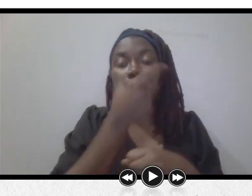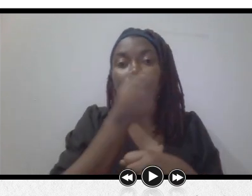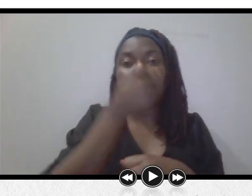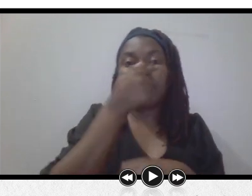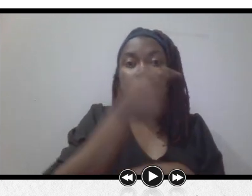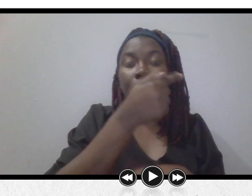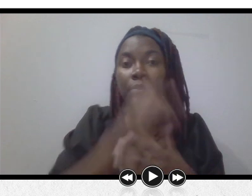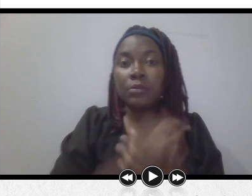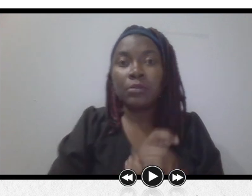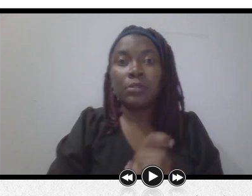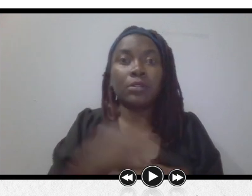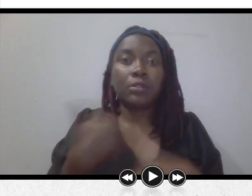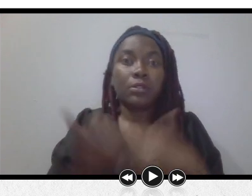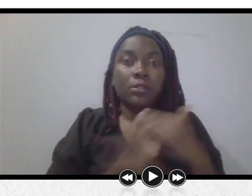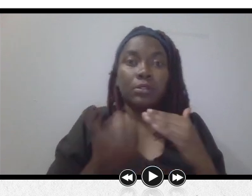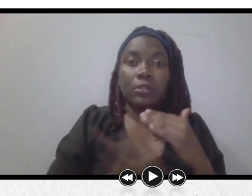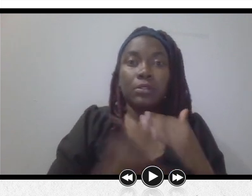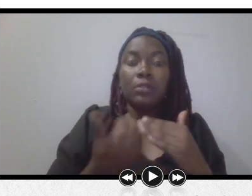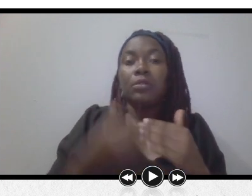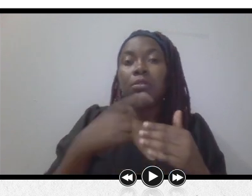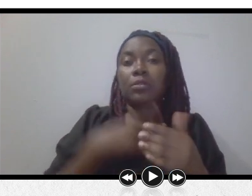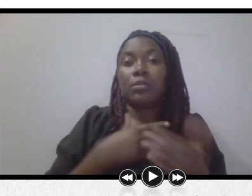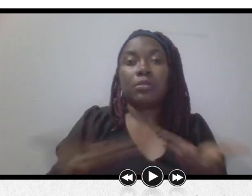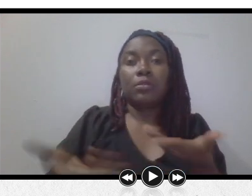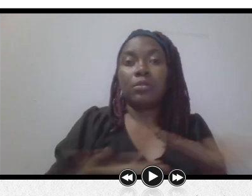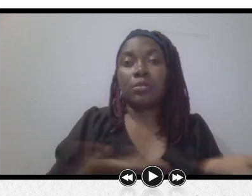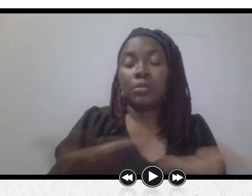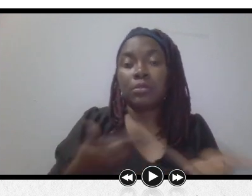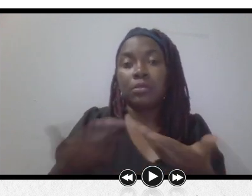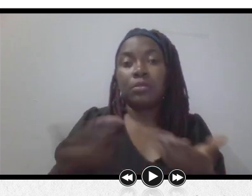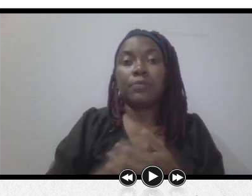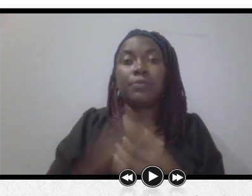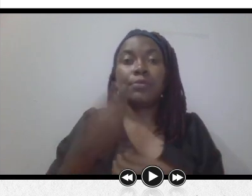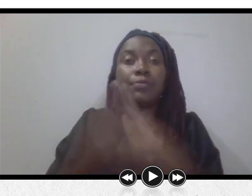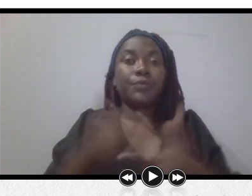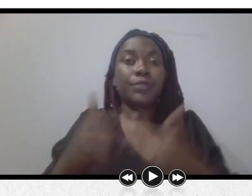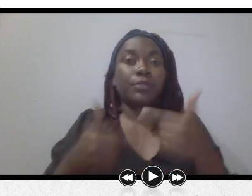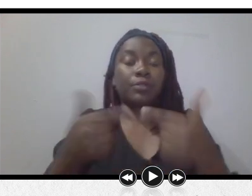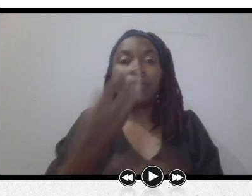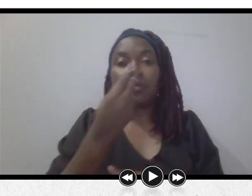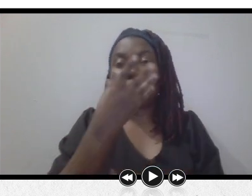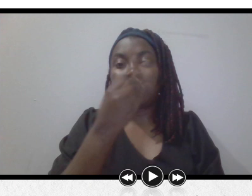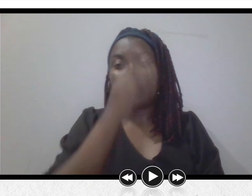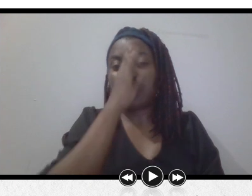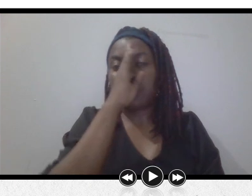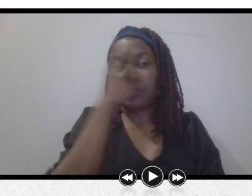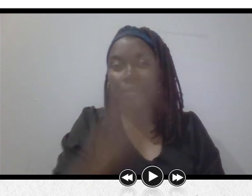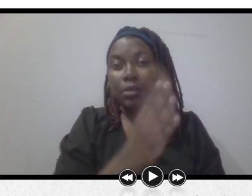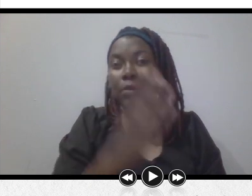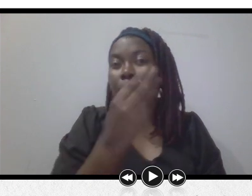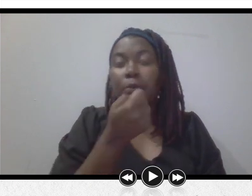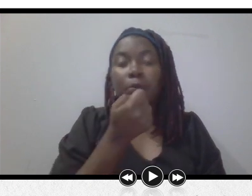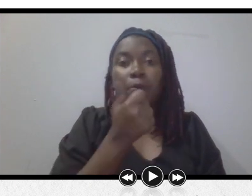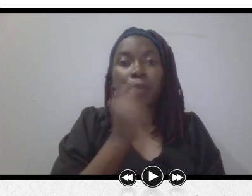estaduais prestadoras de serviço, elas tinham uma relação de prestação de serviço bastante objetiva, muito